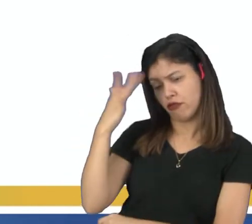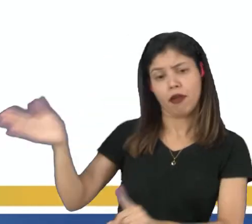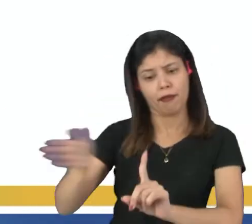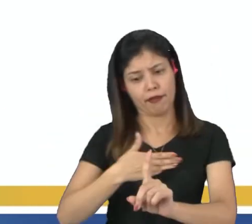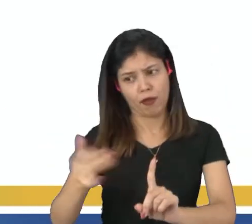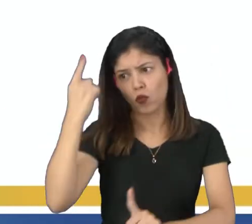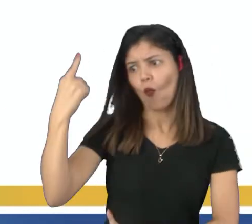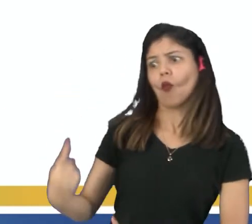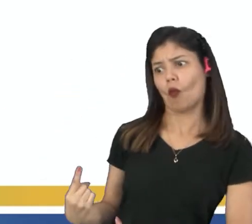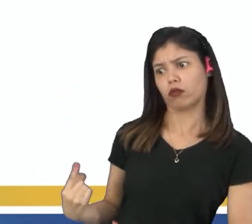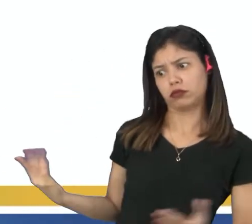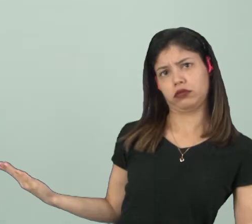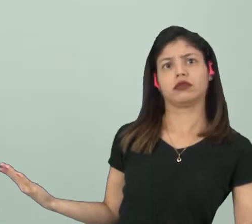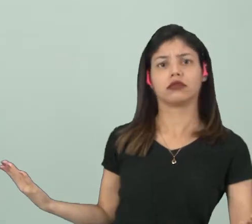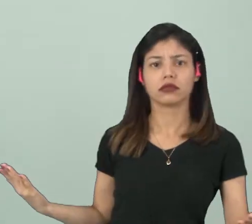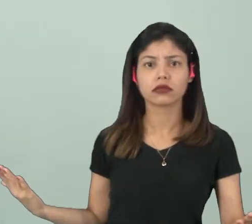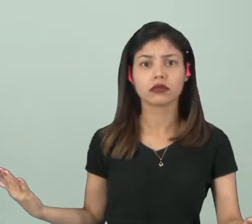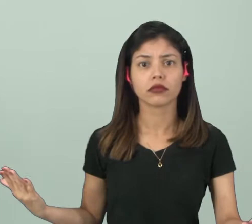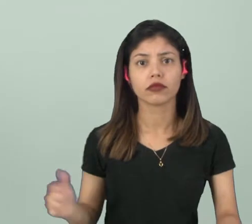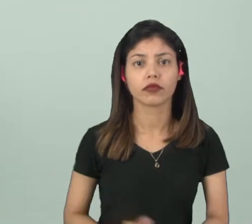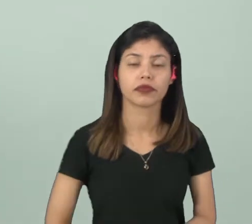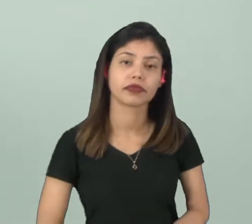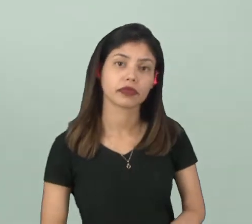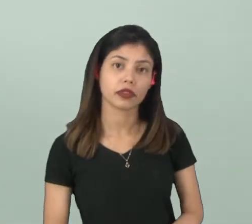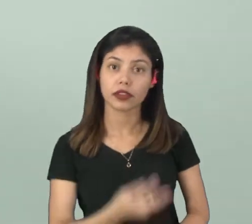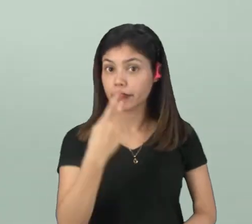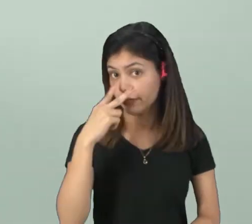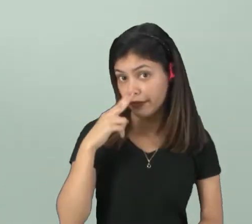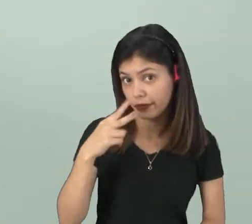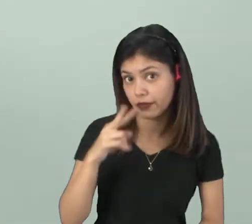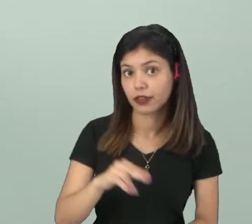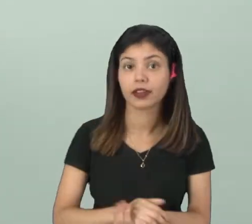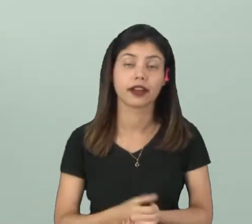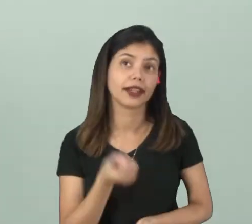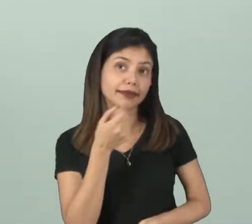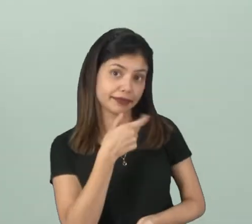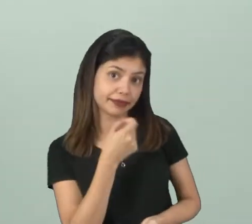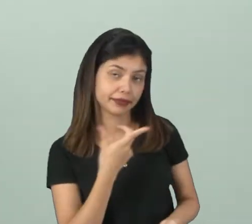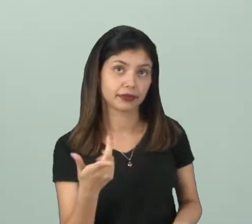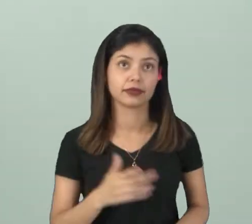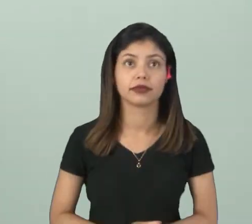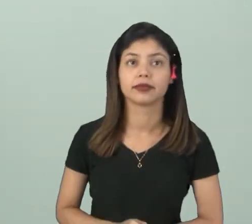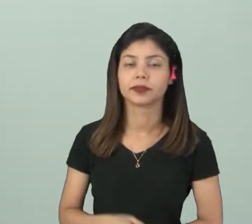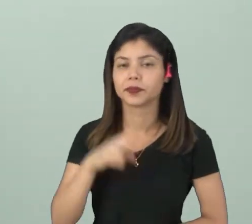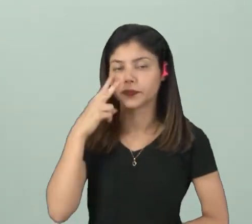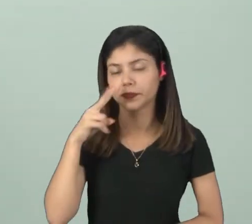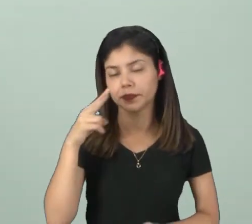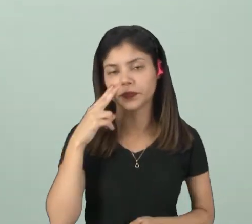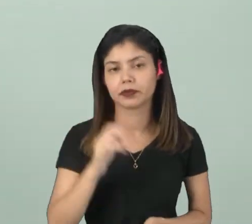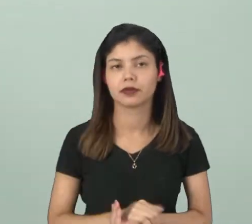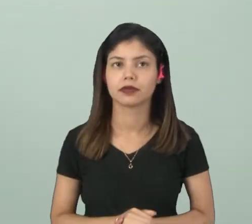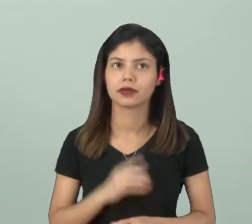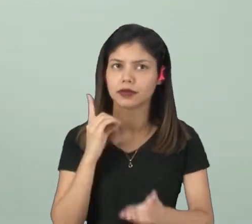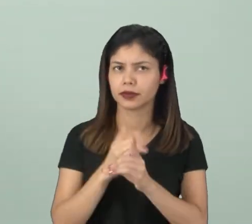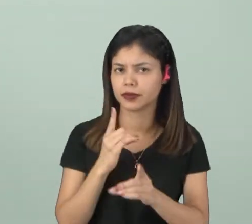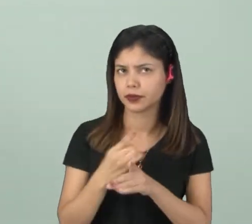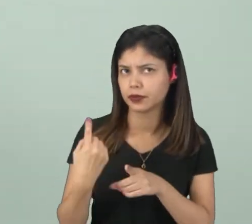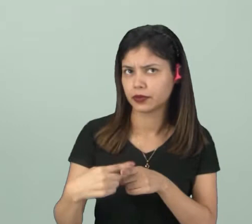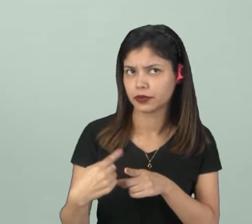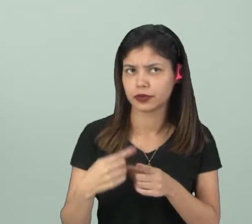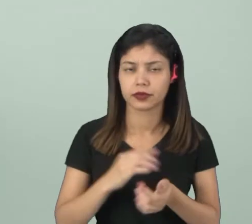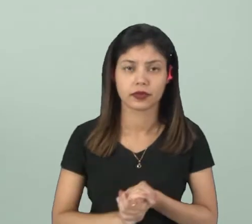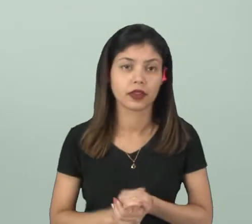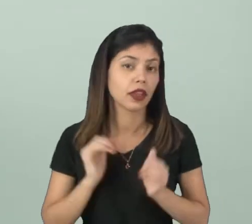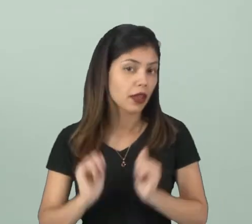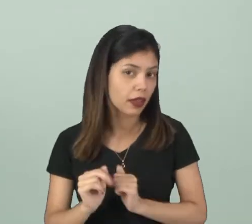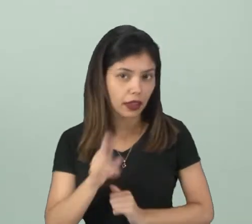batendo nele? Veja aqui como essa história ela é engraçada. Agora vejamos que encontramos alguns porquês aqui para